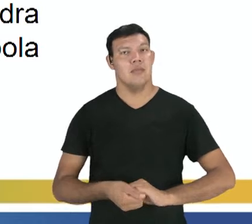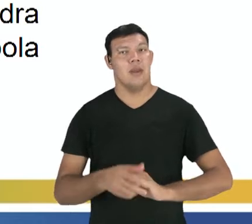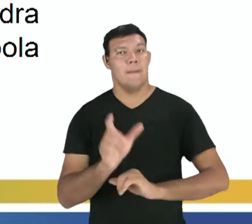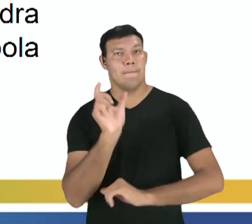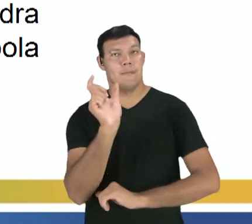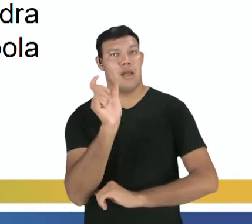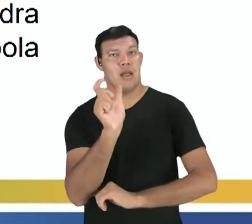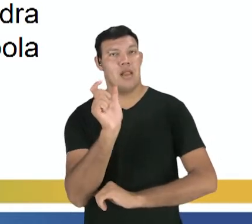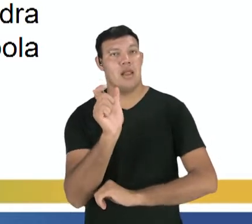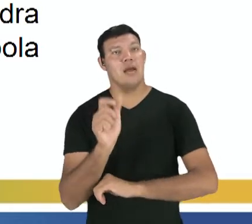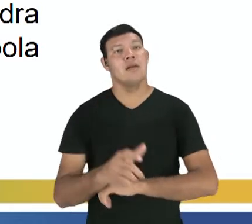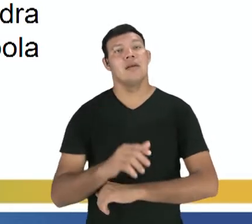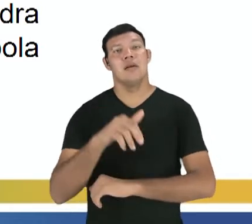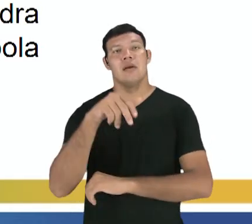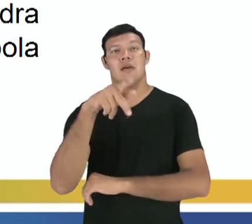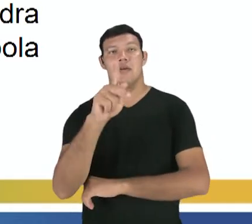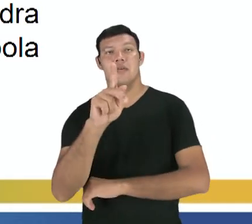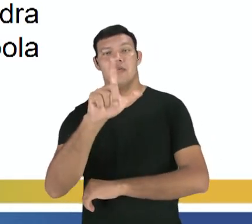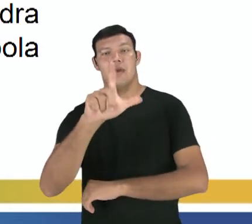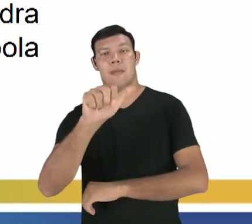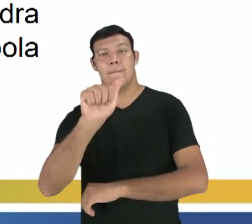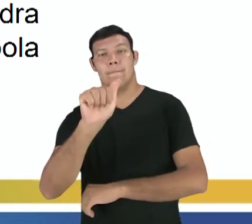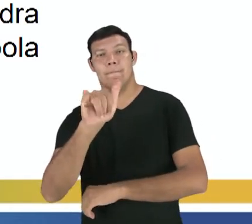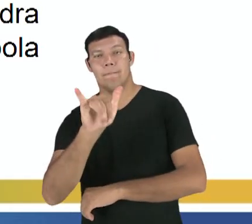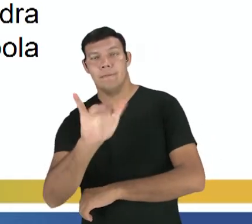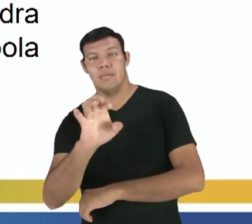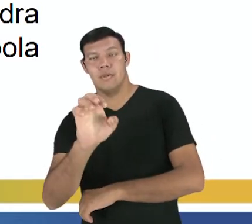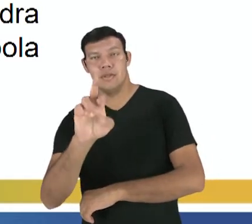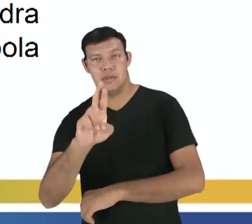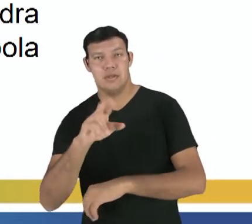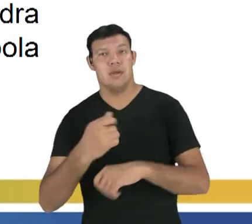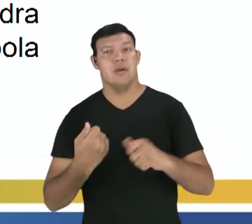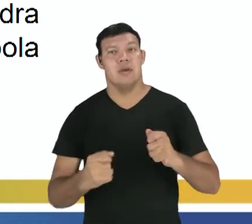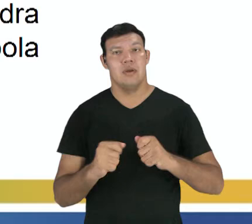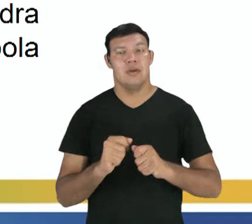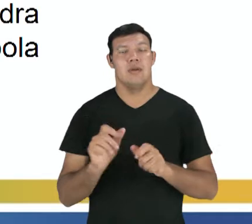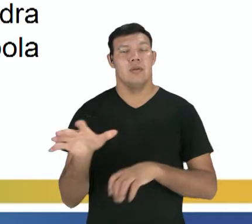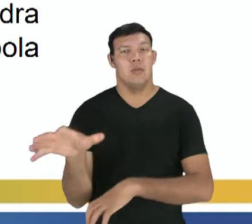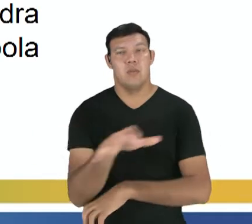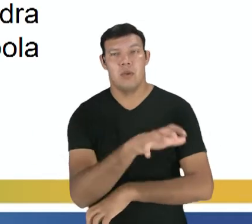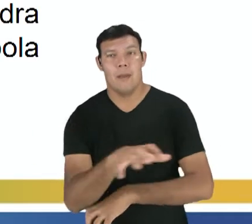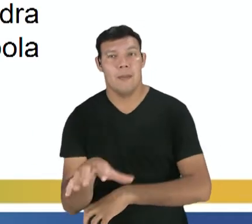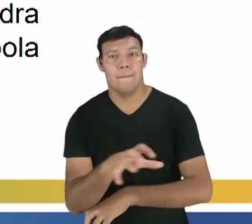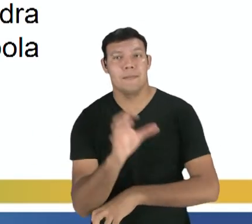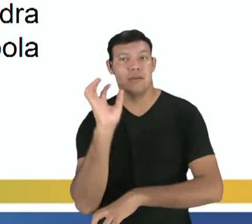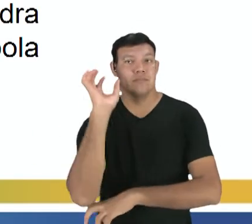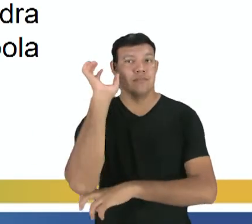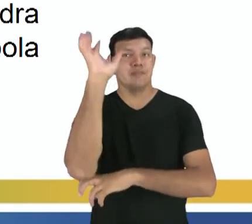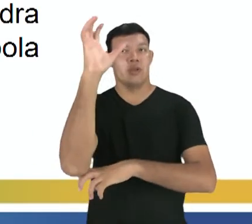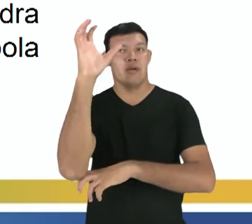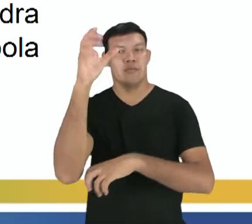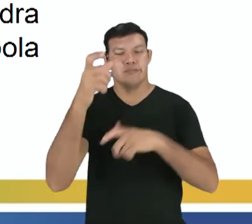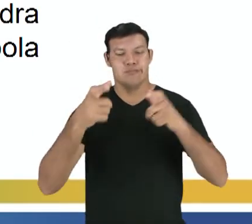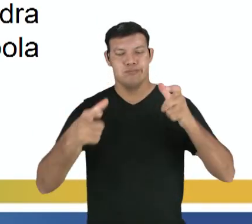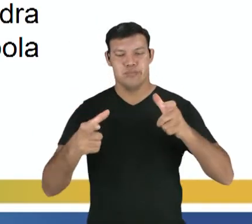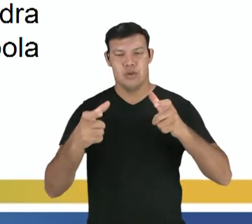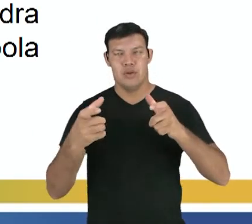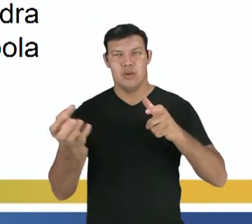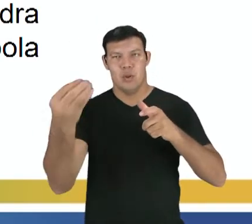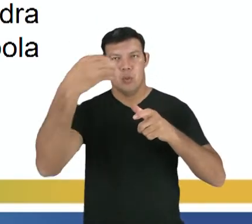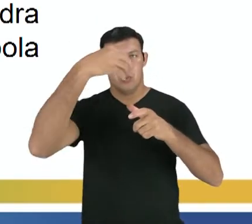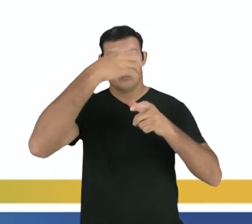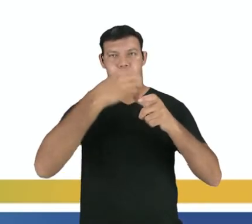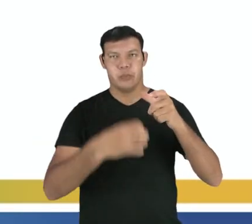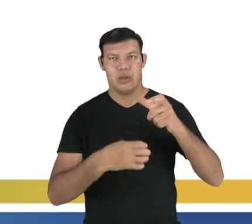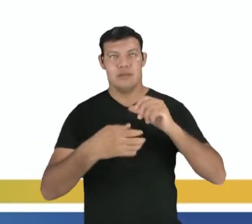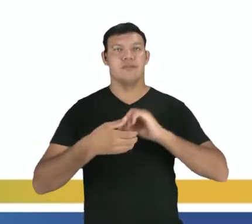a jogadores. E aí eles têm que arremessar a bola dentro da cesta adversária.